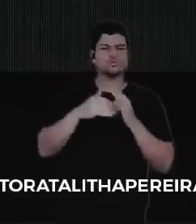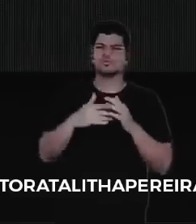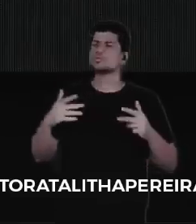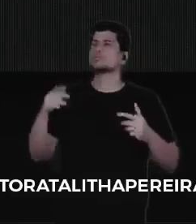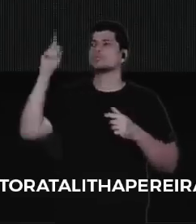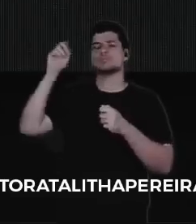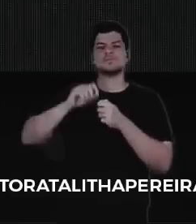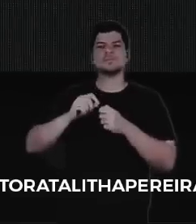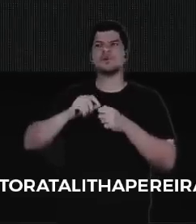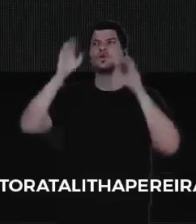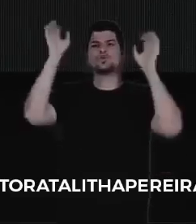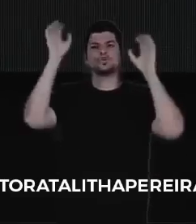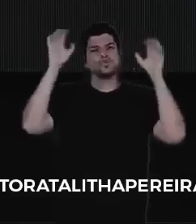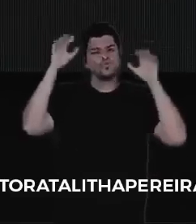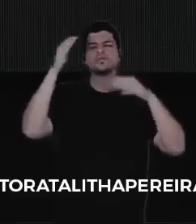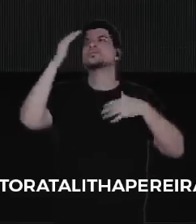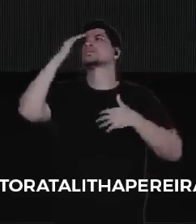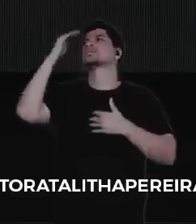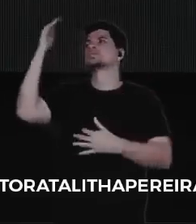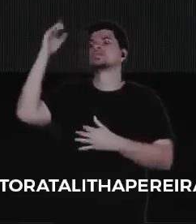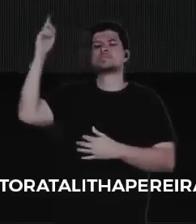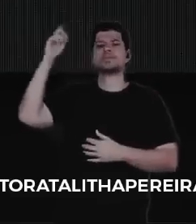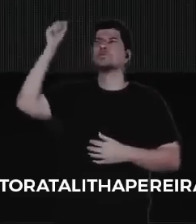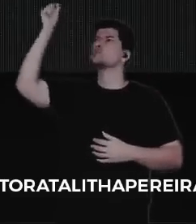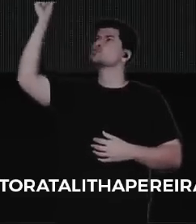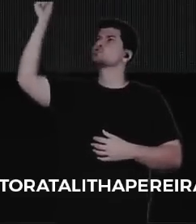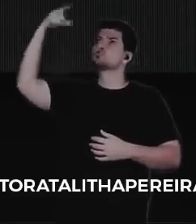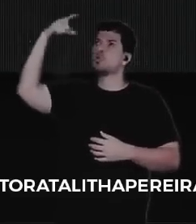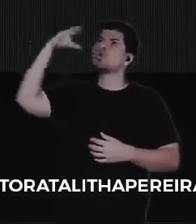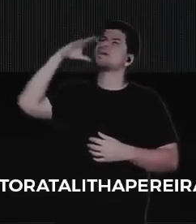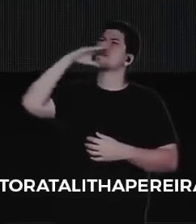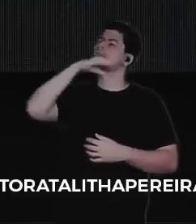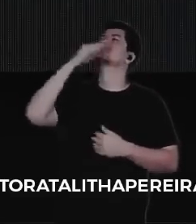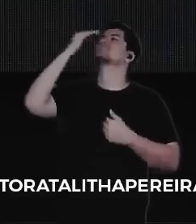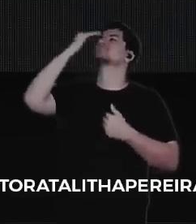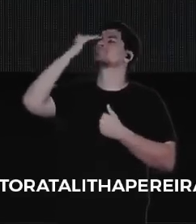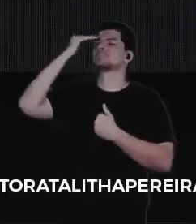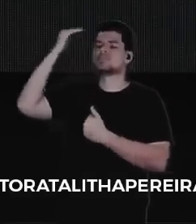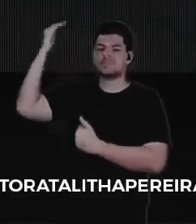Choveu, agradeça. Fez sol, agradeça.